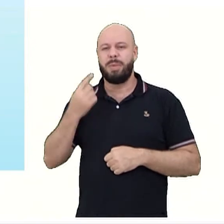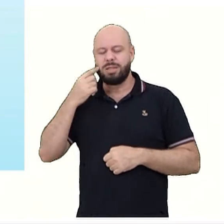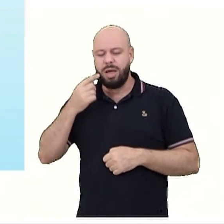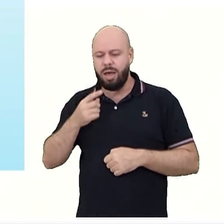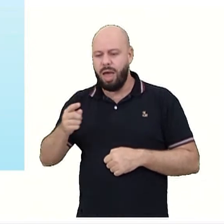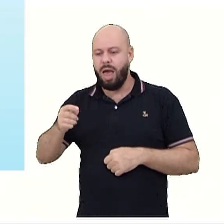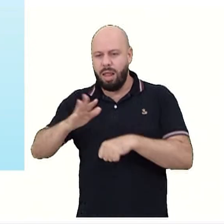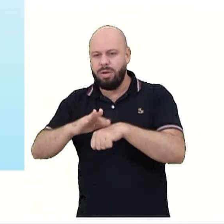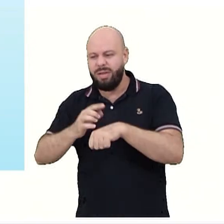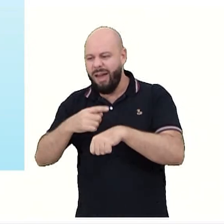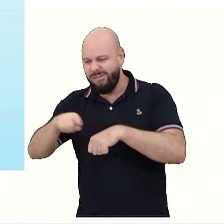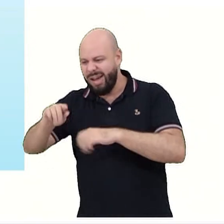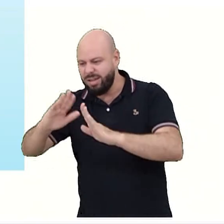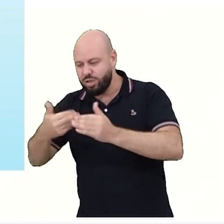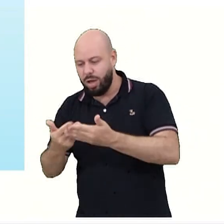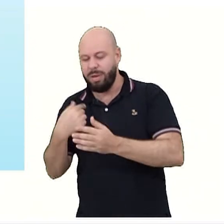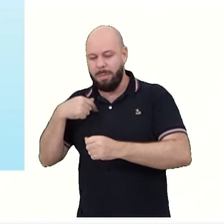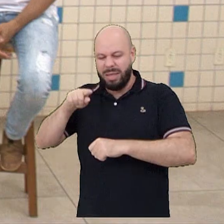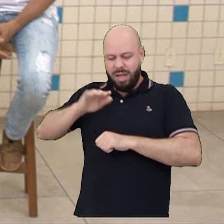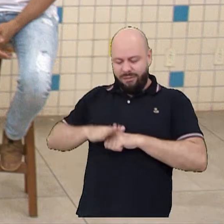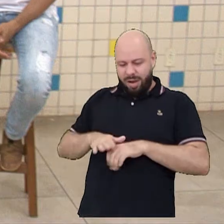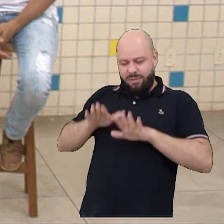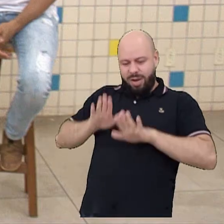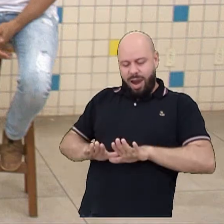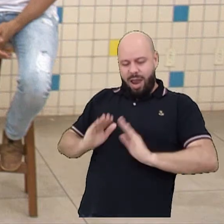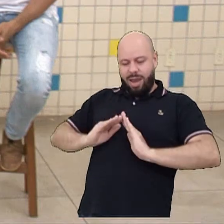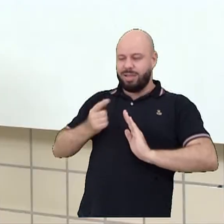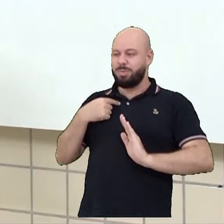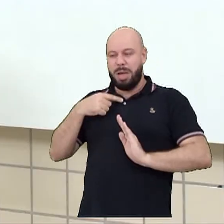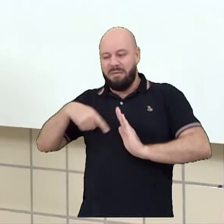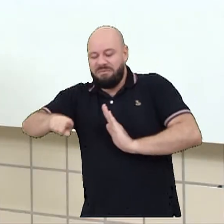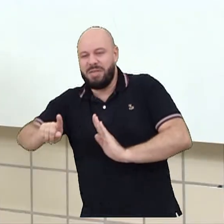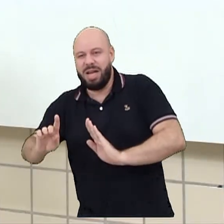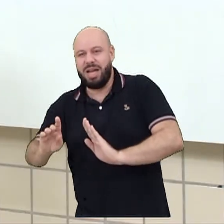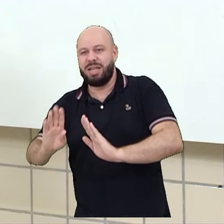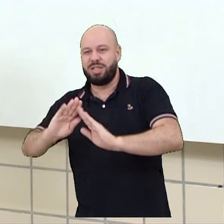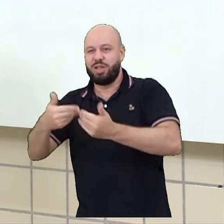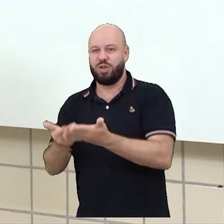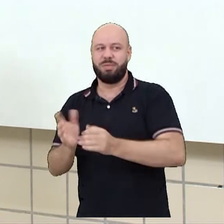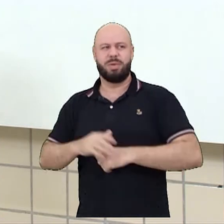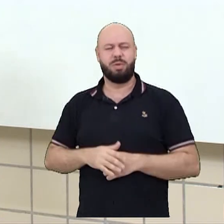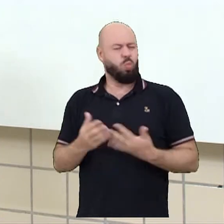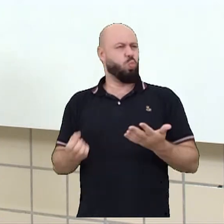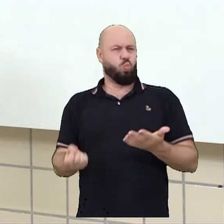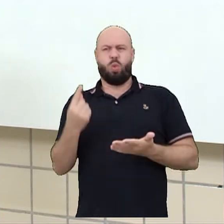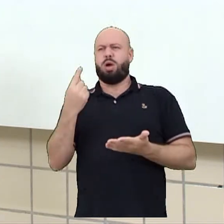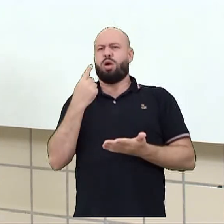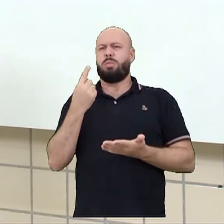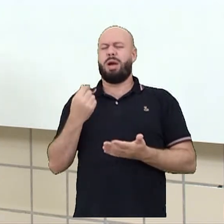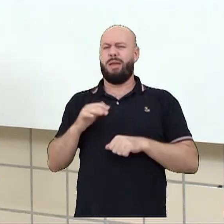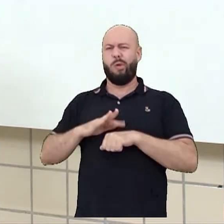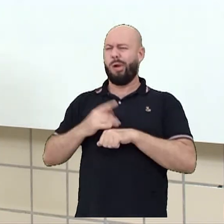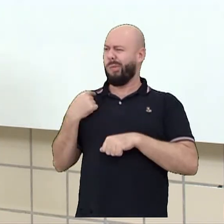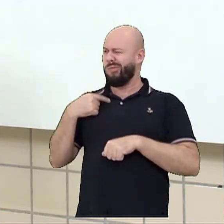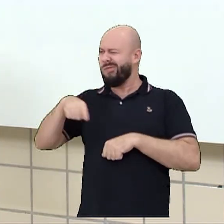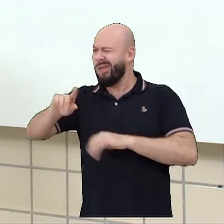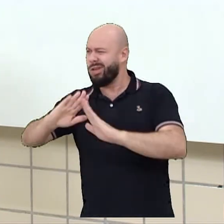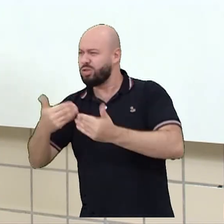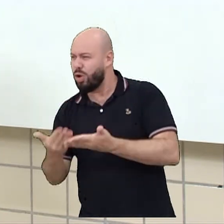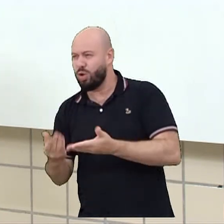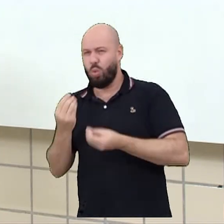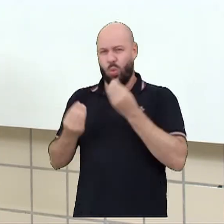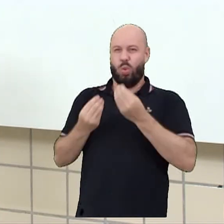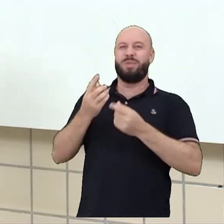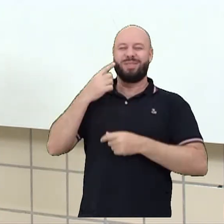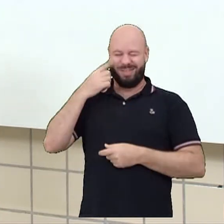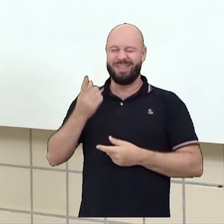Porque se a pessoa está doente, ela tem que ficar em casa, repousando. Então, é como se fosse ali, mas está doente, ela veio para a escola, né? Como